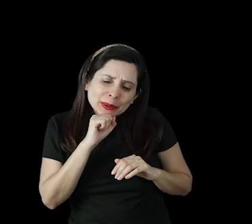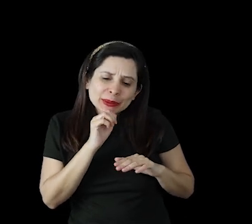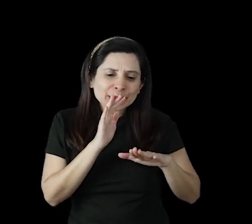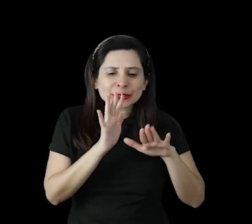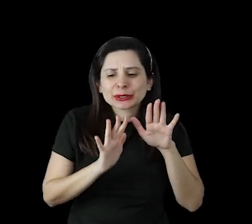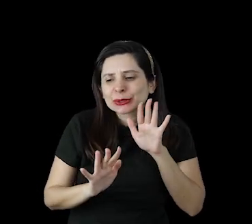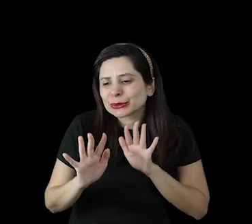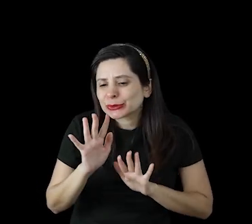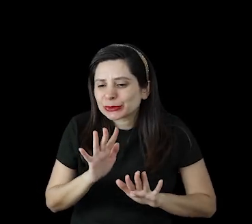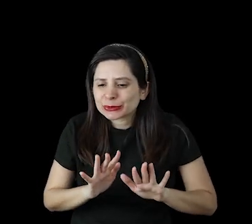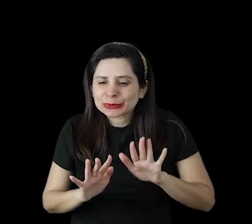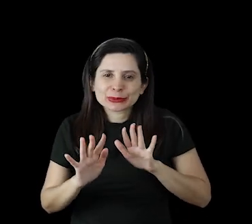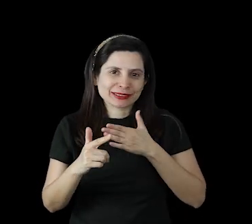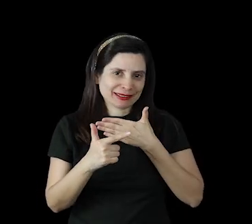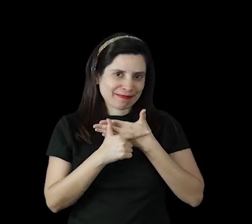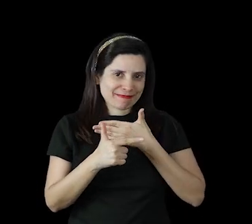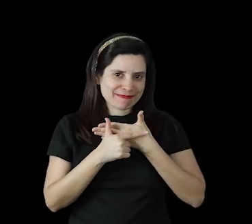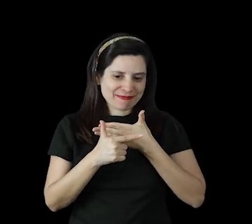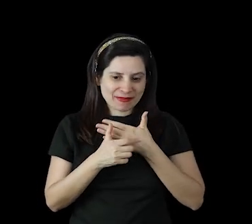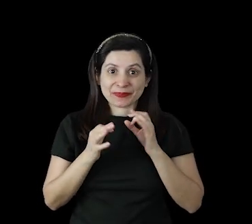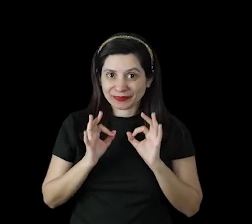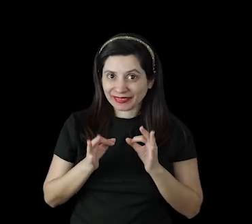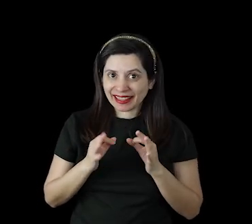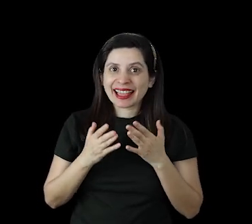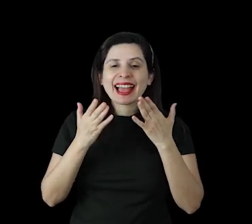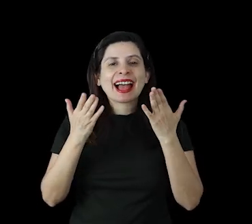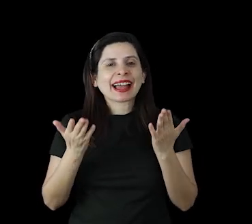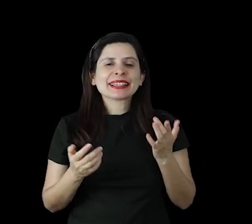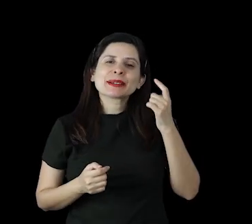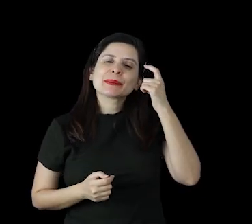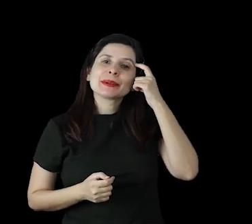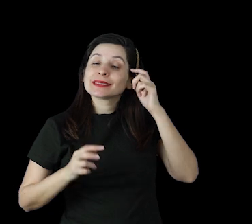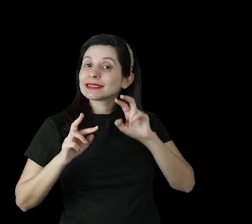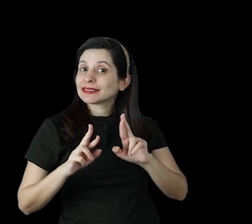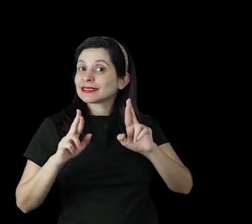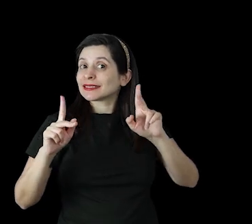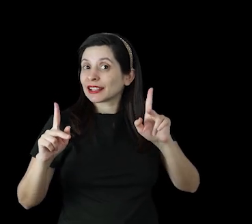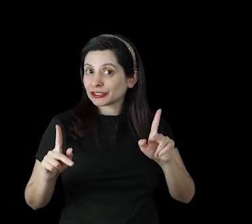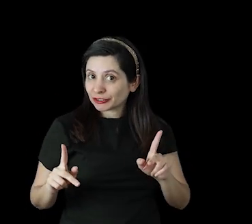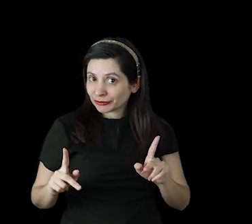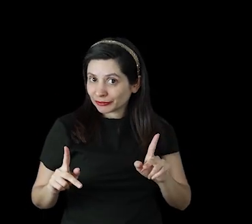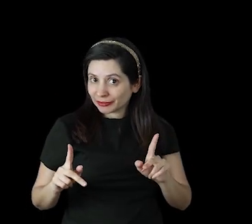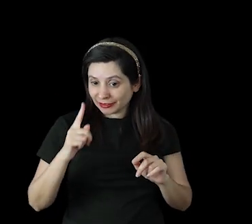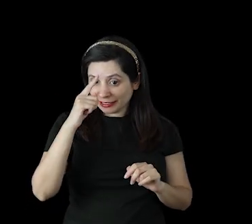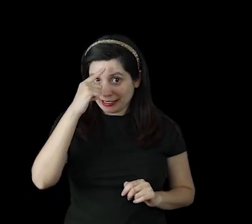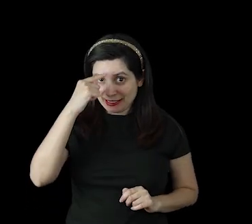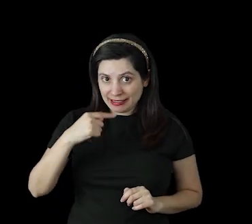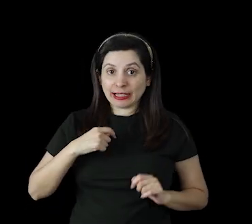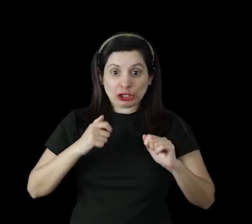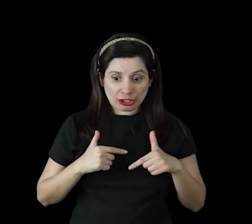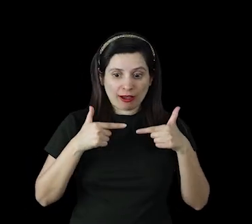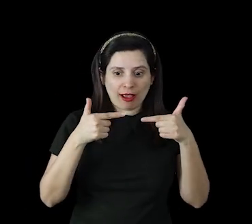nesse lugar, papel, né. E aí pensando nessa diferença de personalidade,